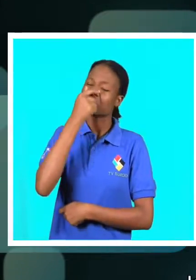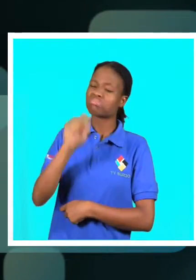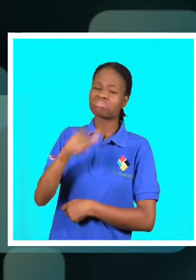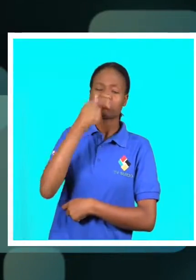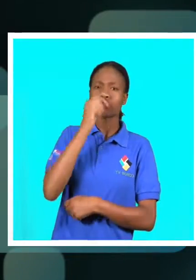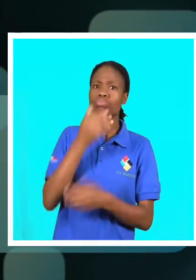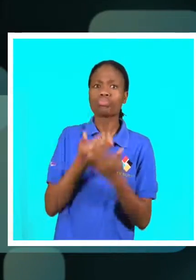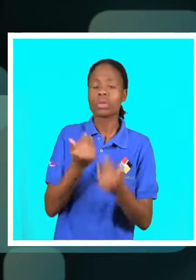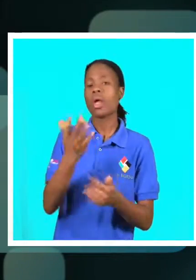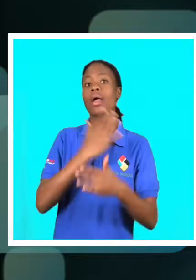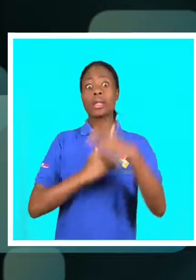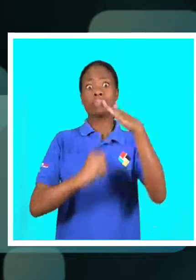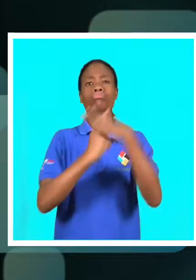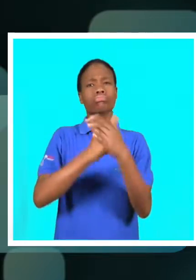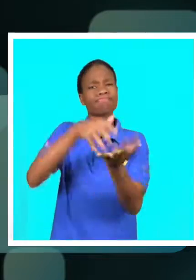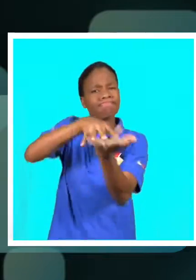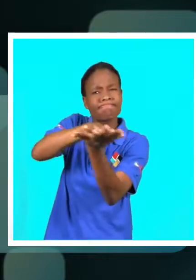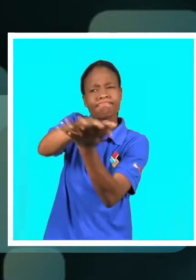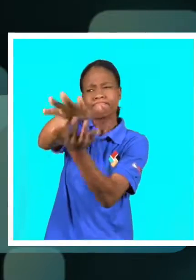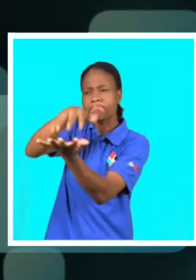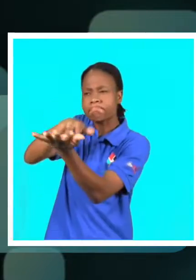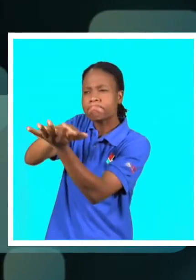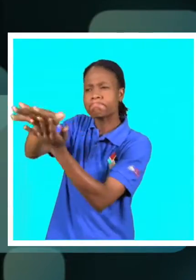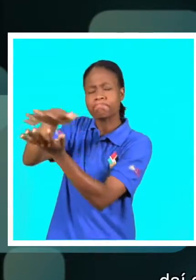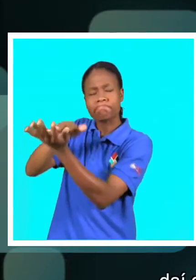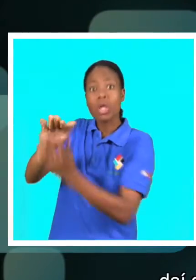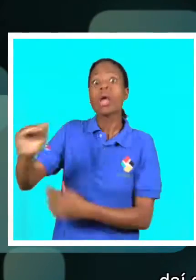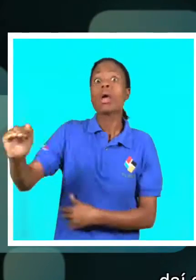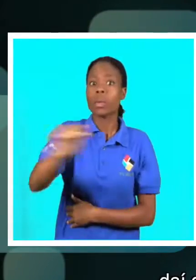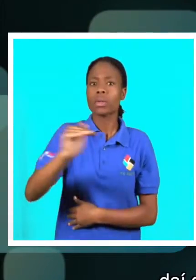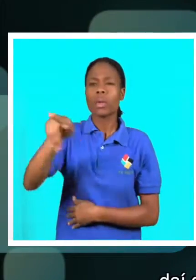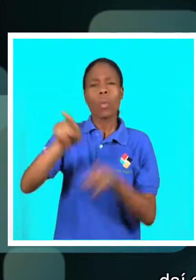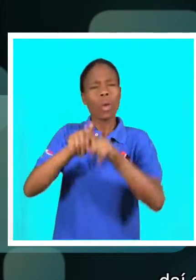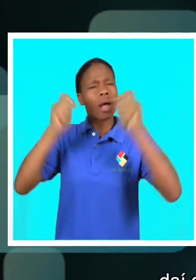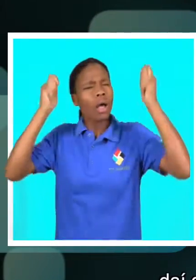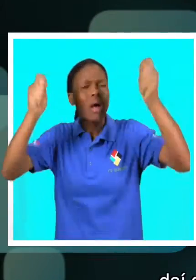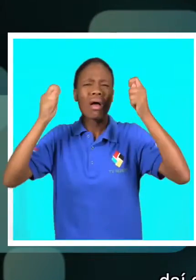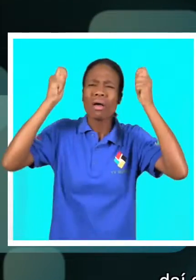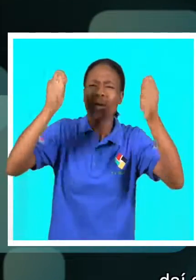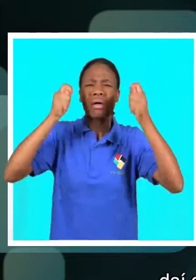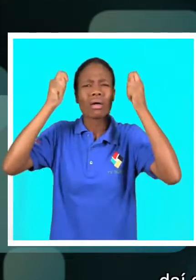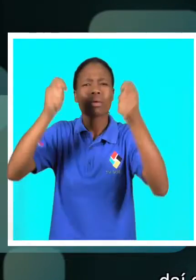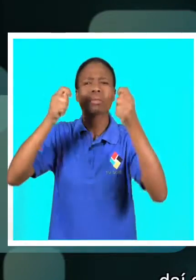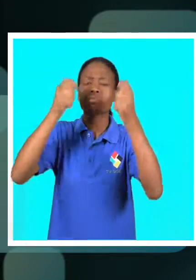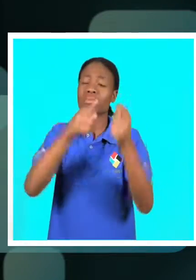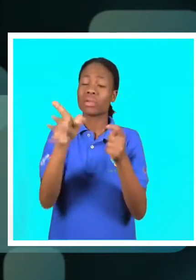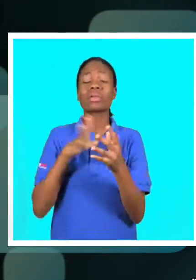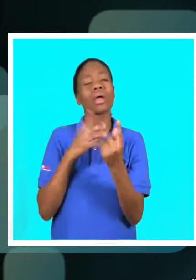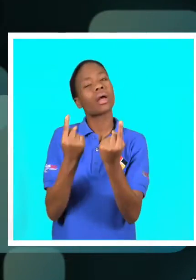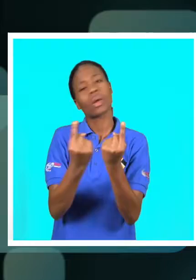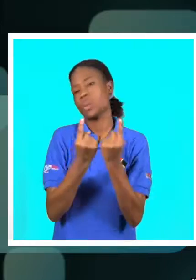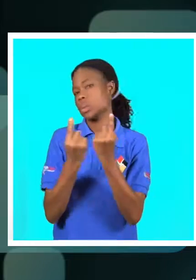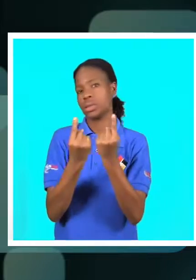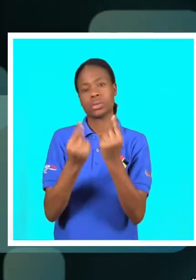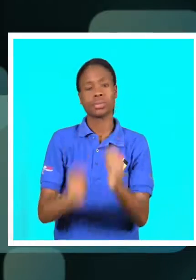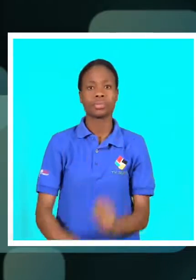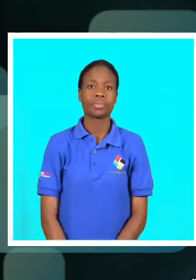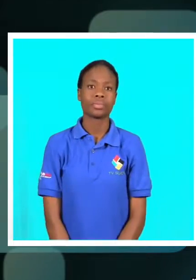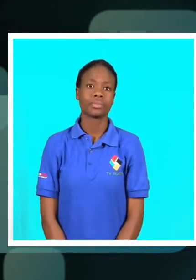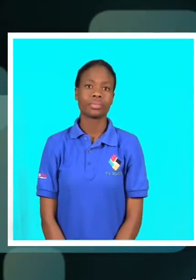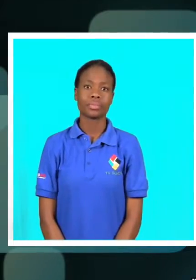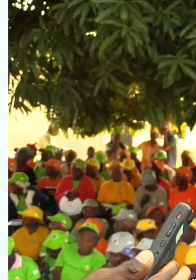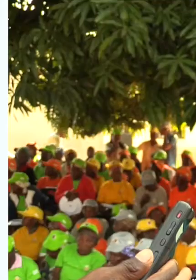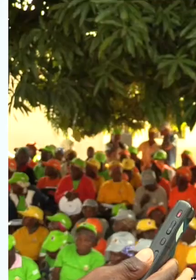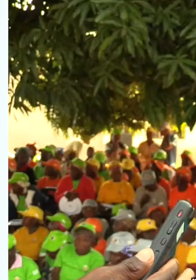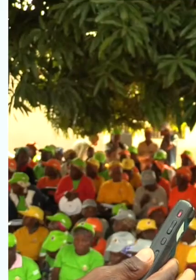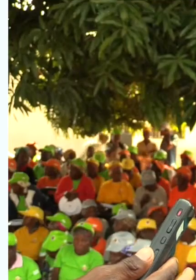familiares, o que leva a viverem em condições precárias. Daí que o Ministério da Criança, Gênero e Ação Social promove campanhas